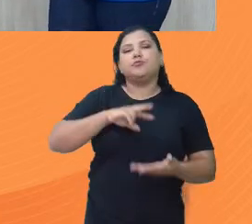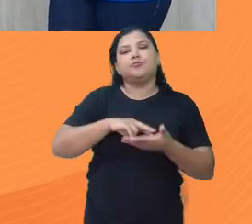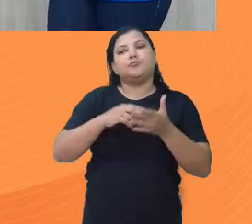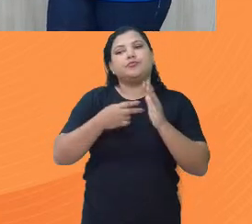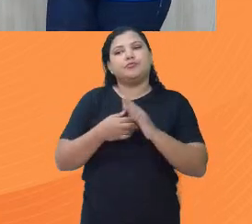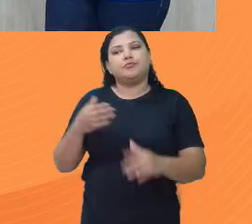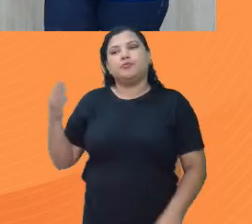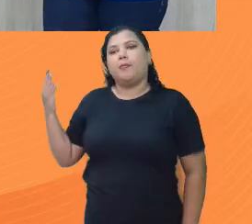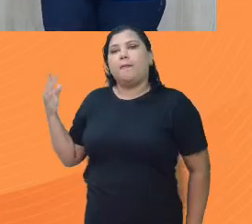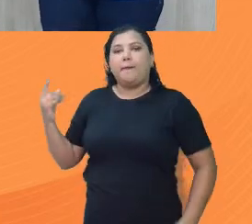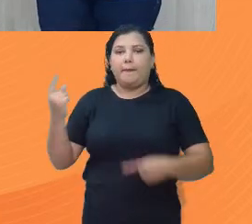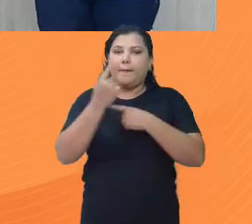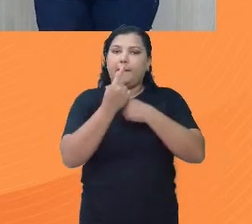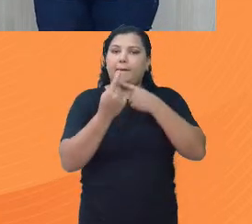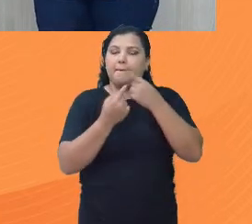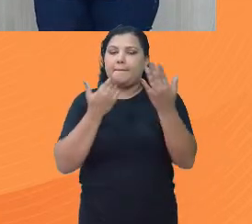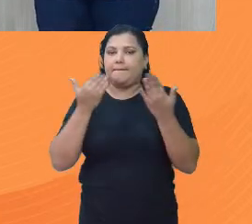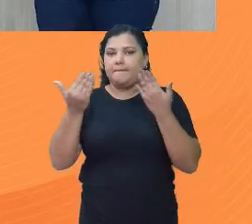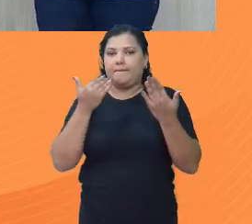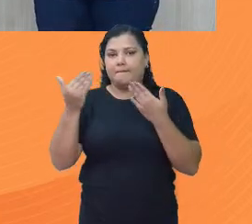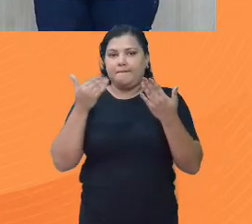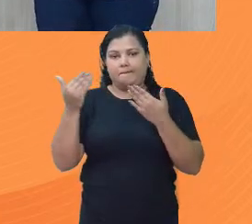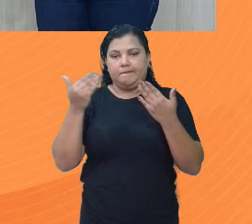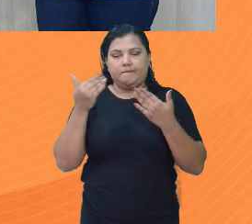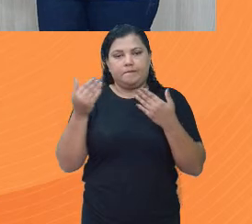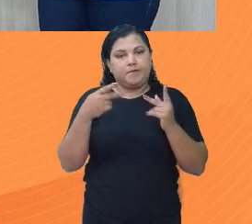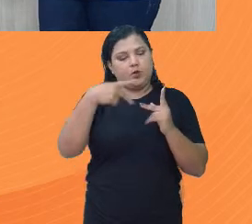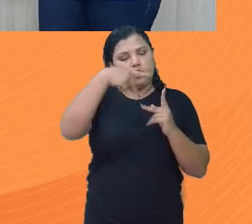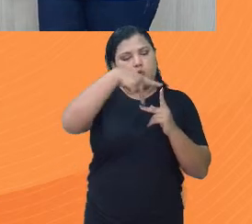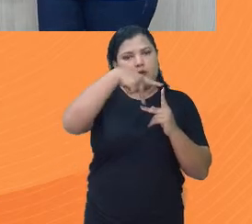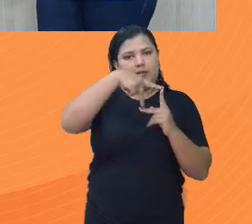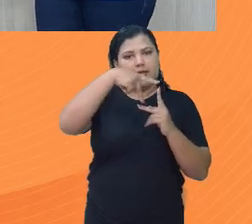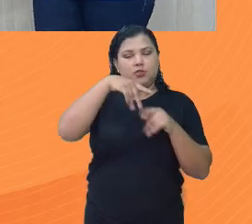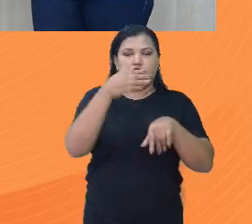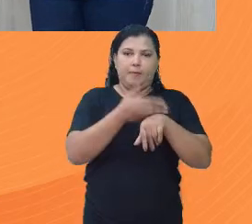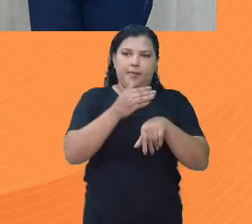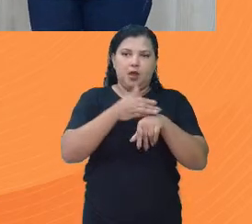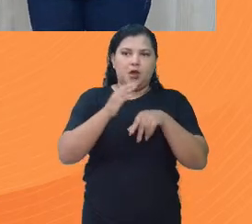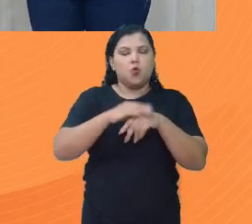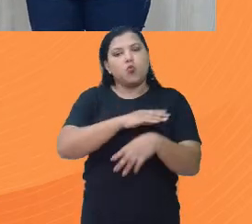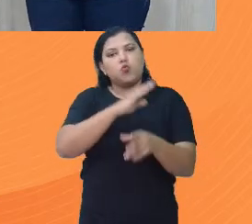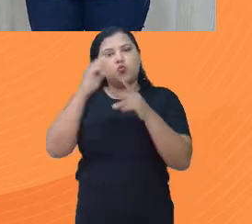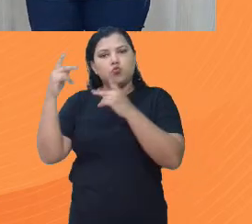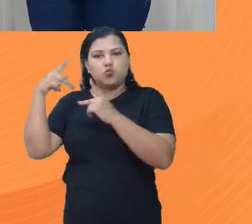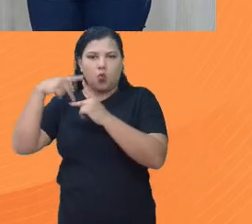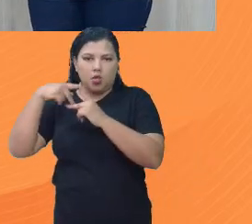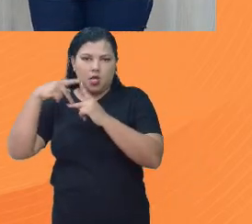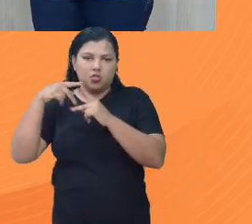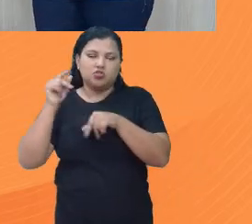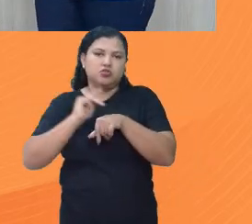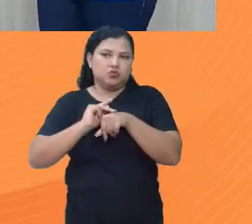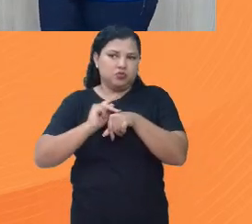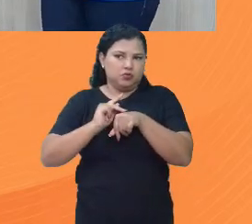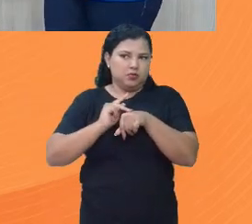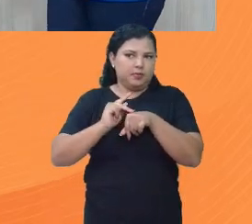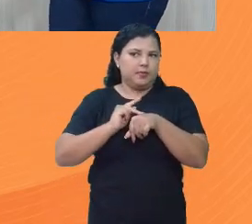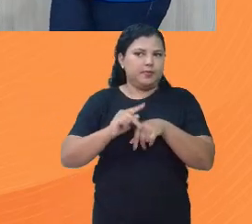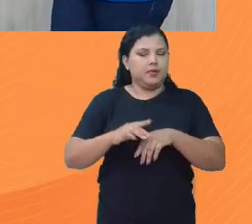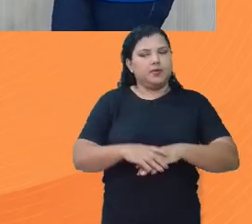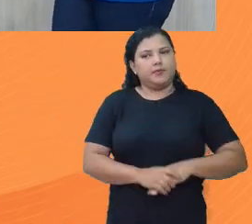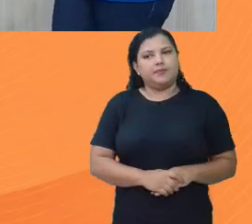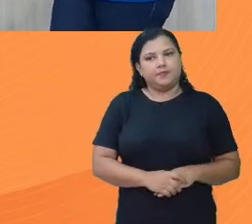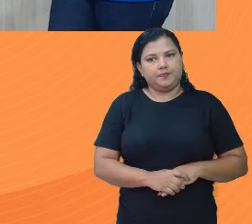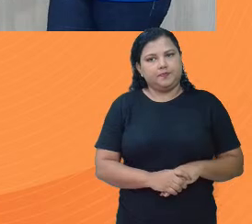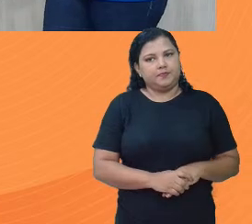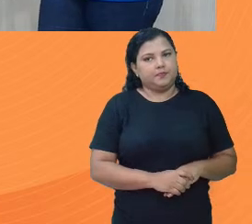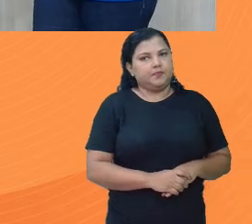fração agora para comparar as partes dos quadradinhos que estão pintadas com o total de partes que esse quadrado total foi dividido